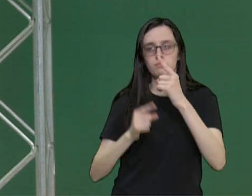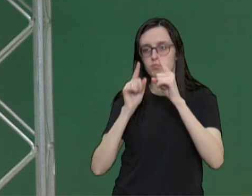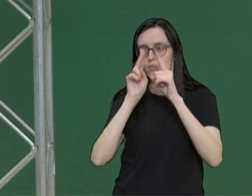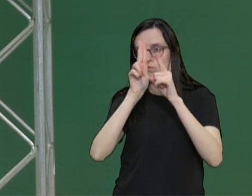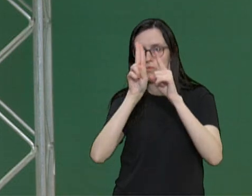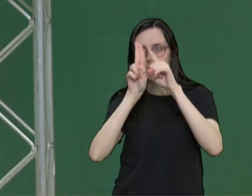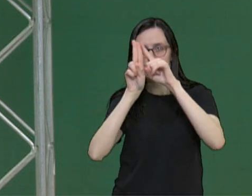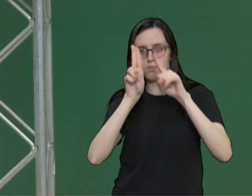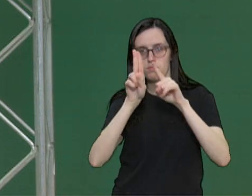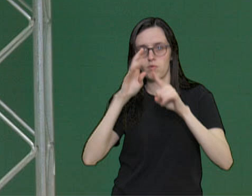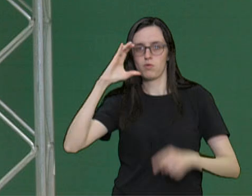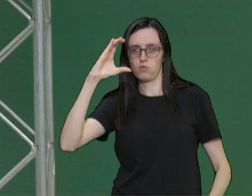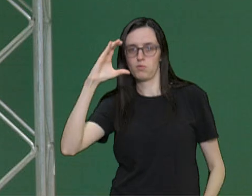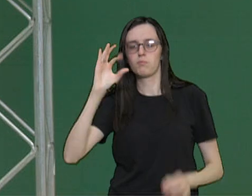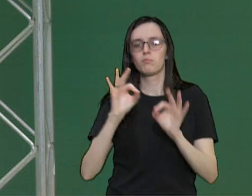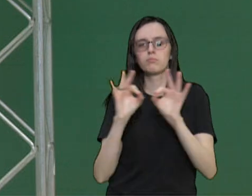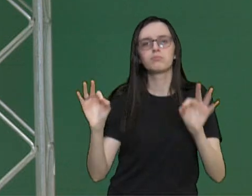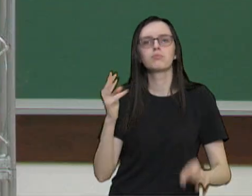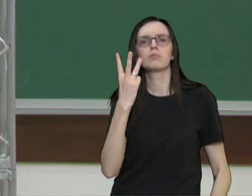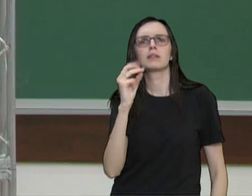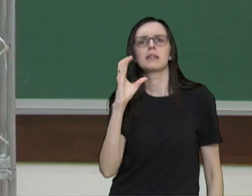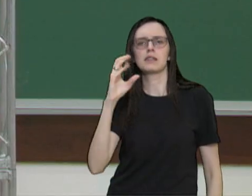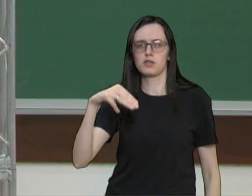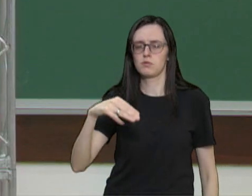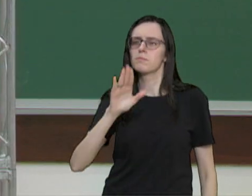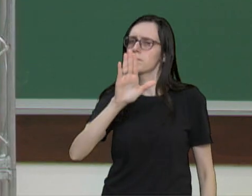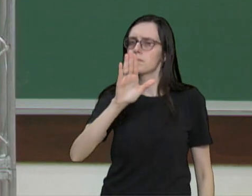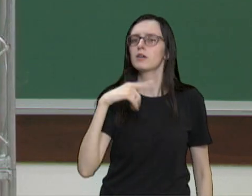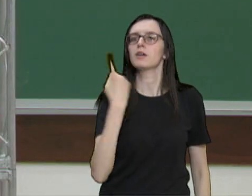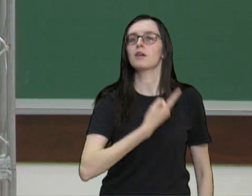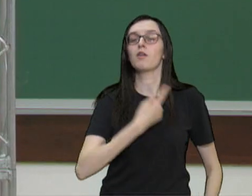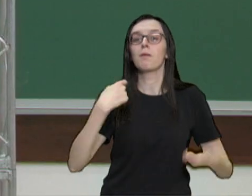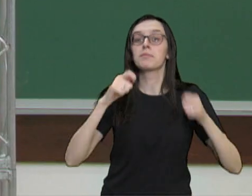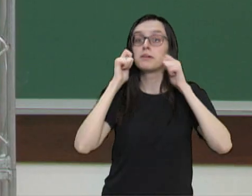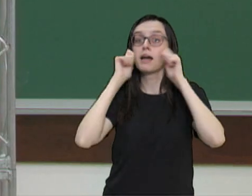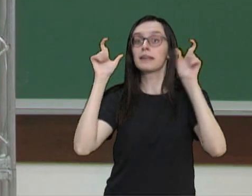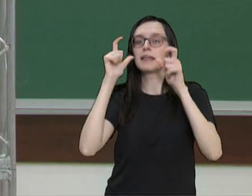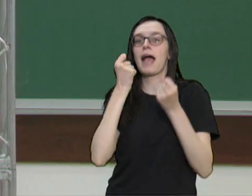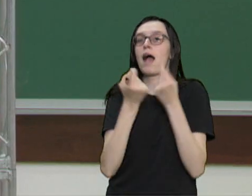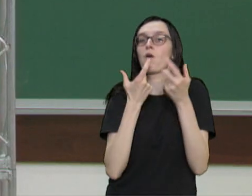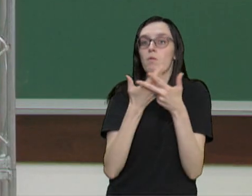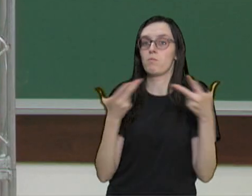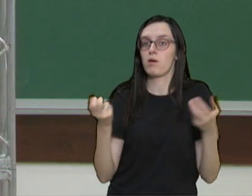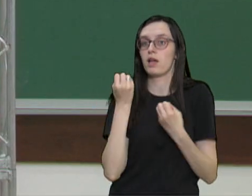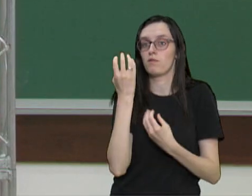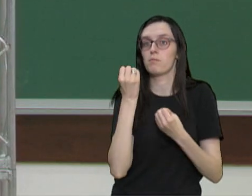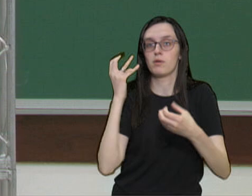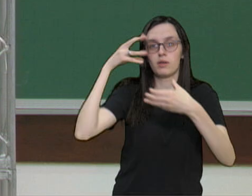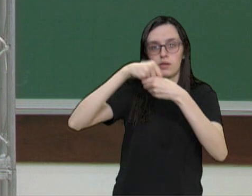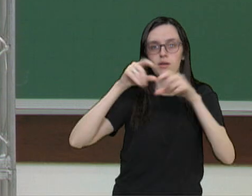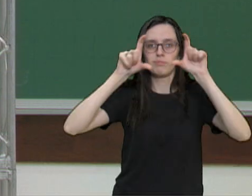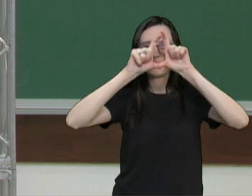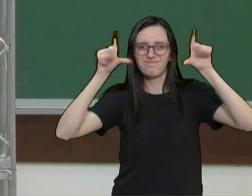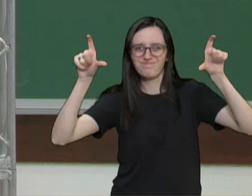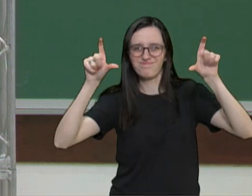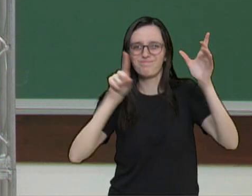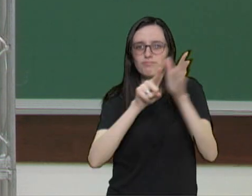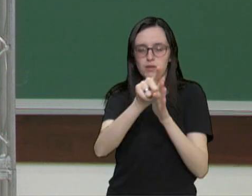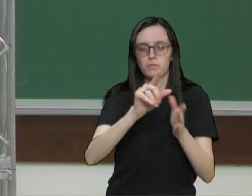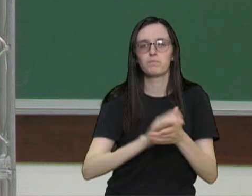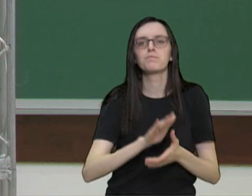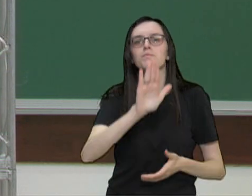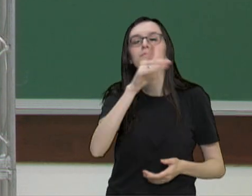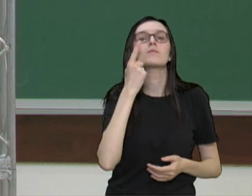em um ponto distante 30 centímetros? Temos que ter atenção a algumas informações que apareceram no enunciado.